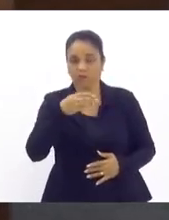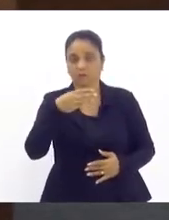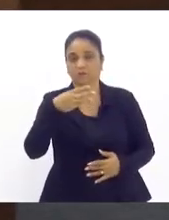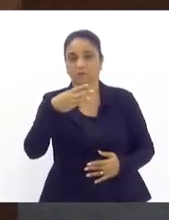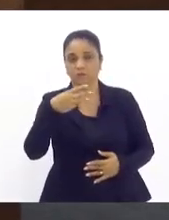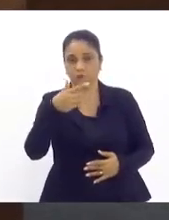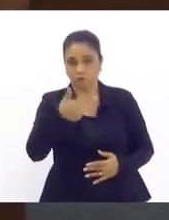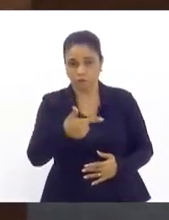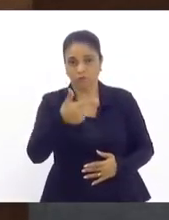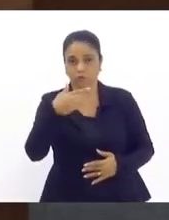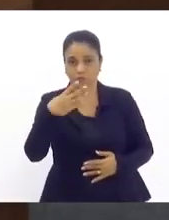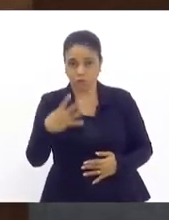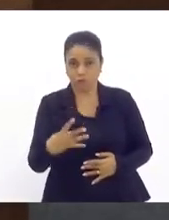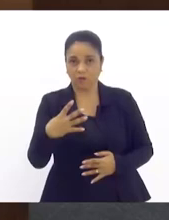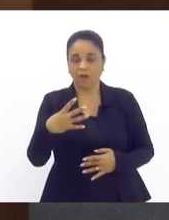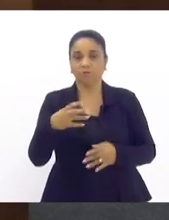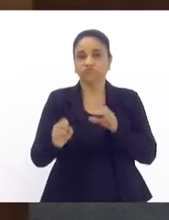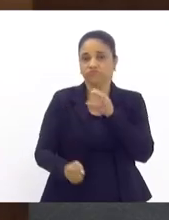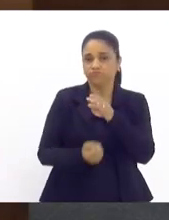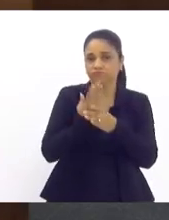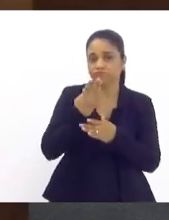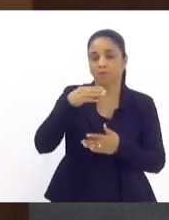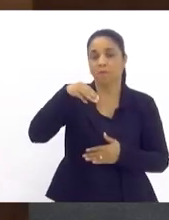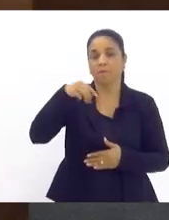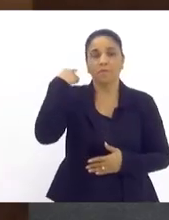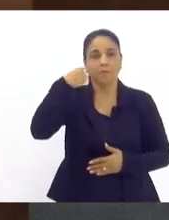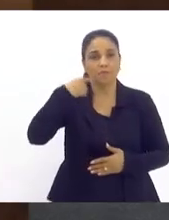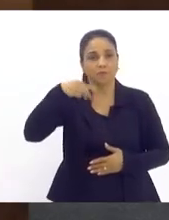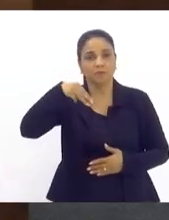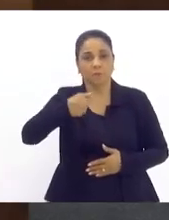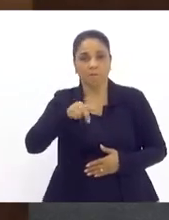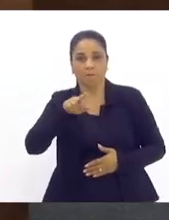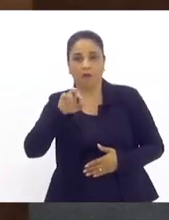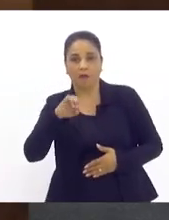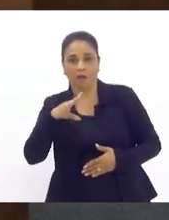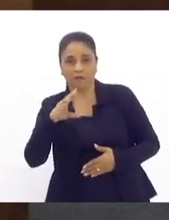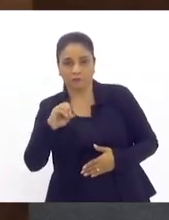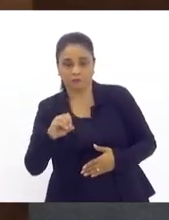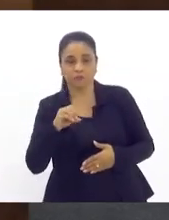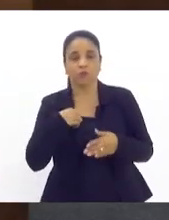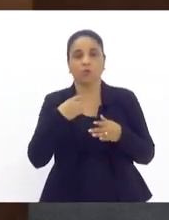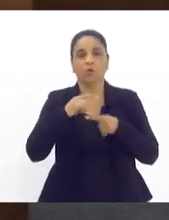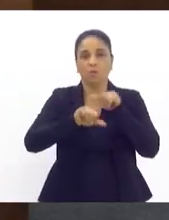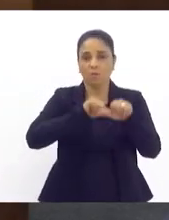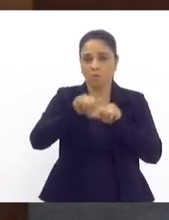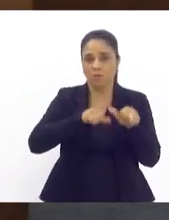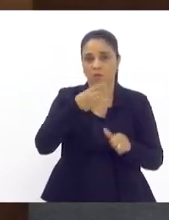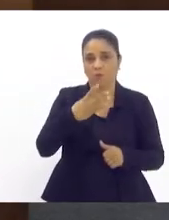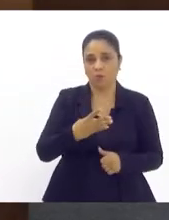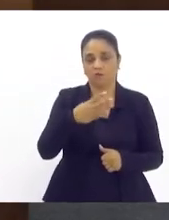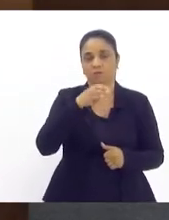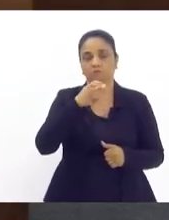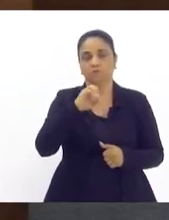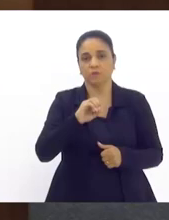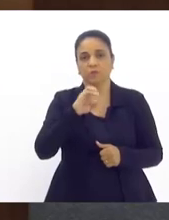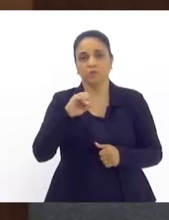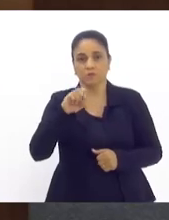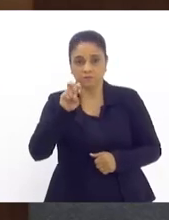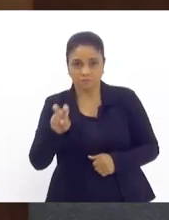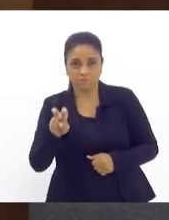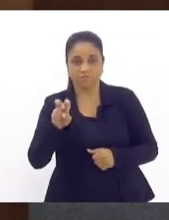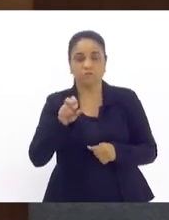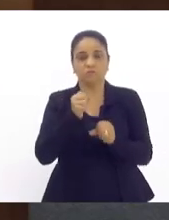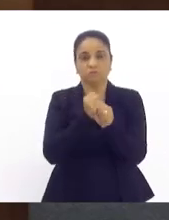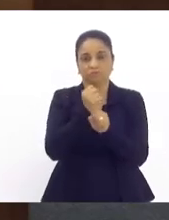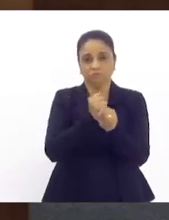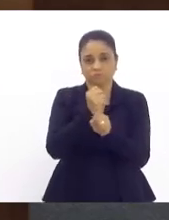4324, de autoria do deputado Márcio Canella, que altera a lei 4705, de 9 de janeiro de 2006, para